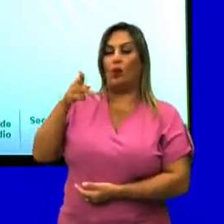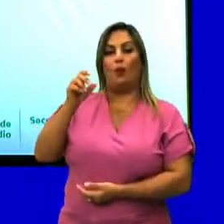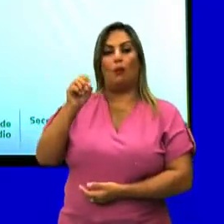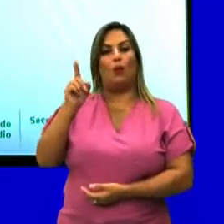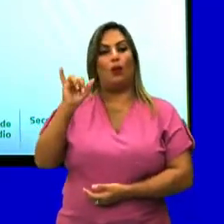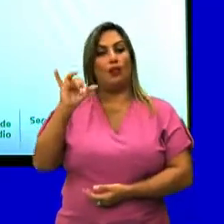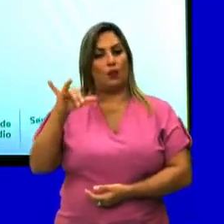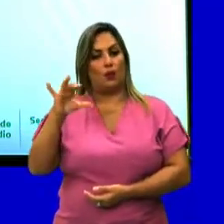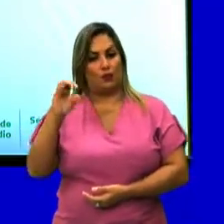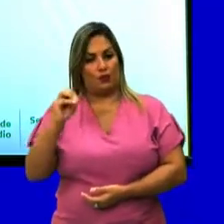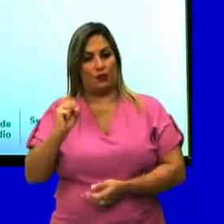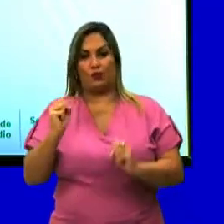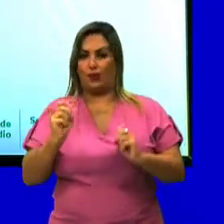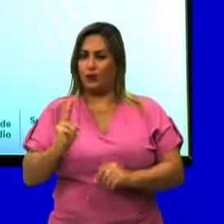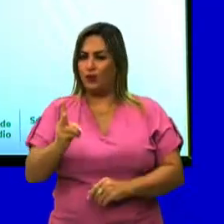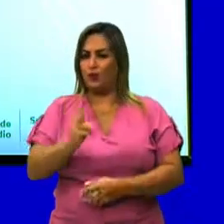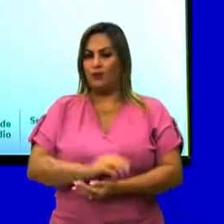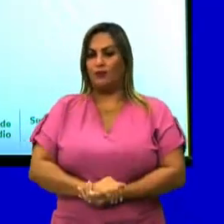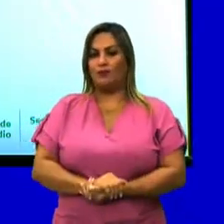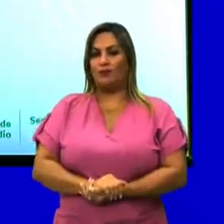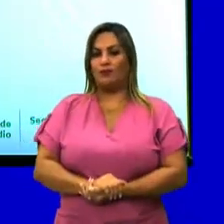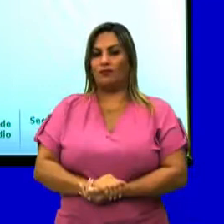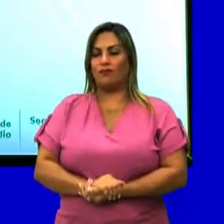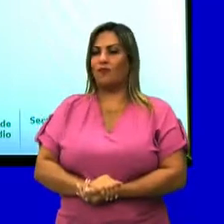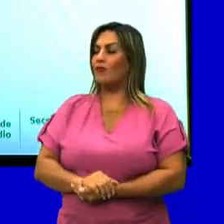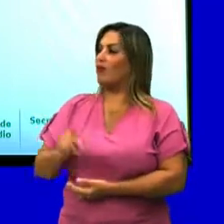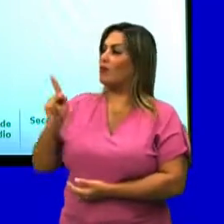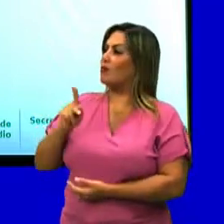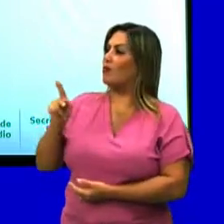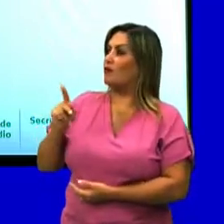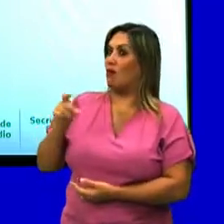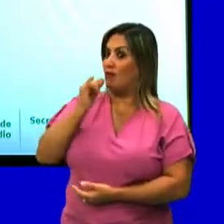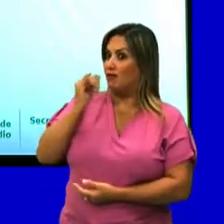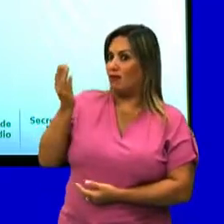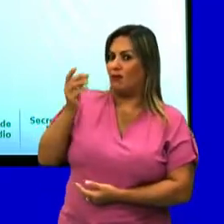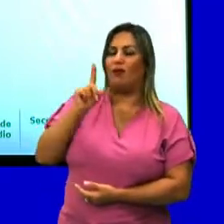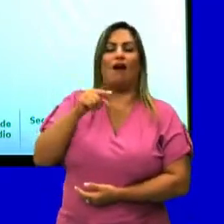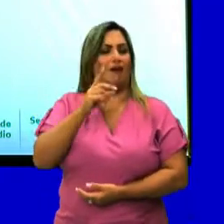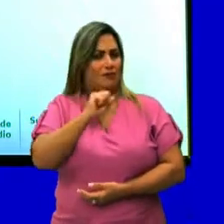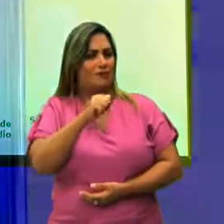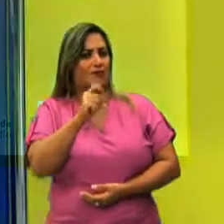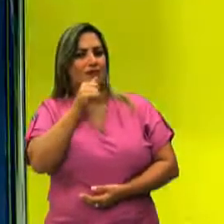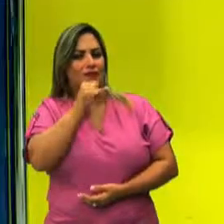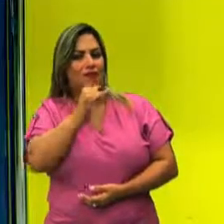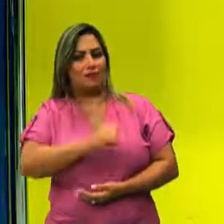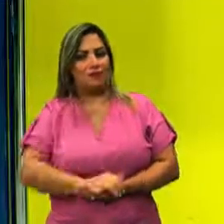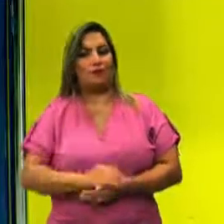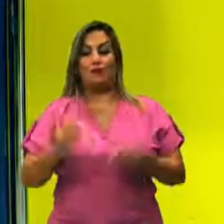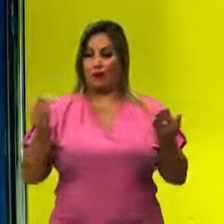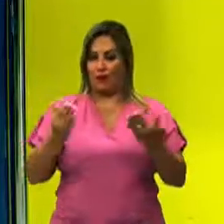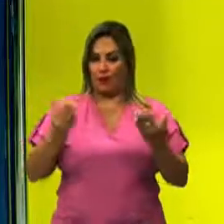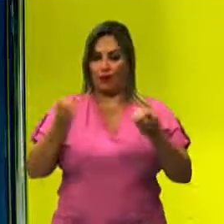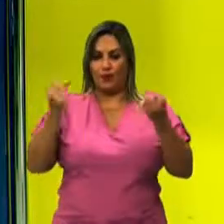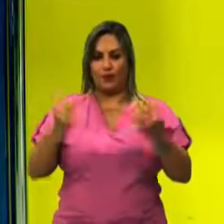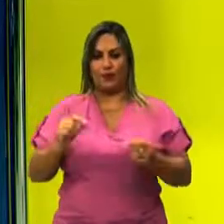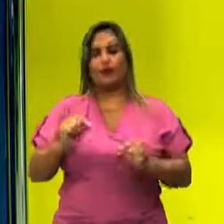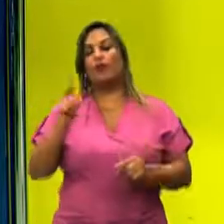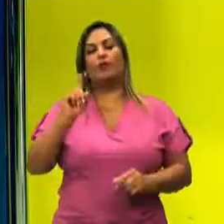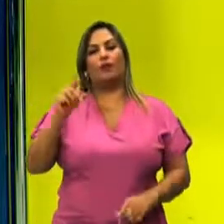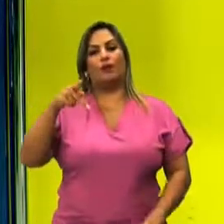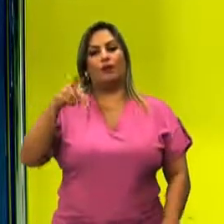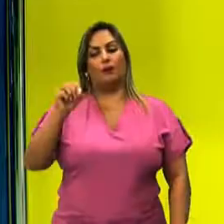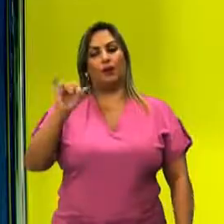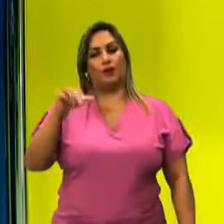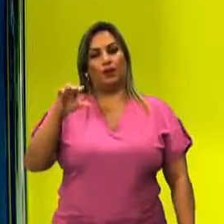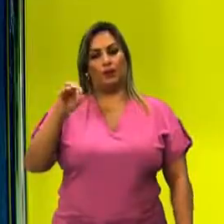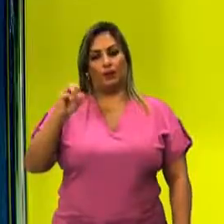polinômios continue professor por exemplo de polinômios Tá bom agora vou dar exemplos de não